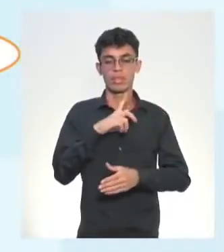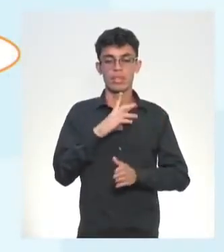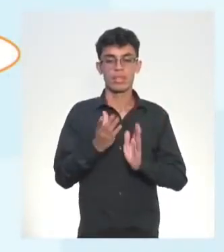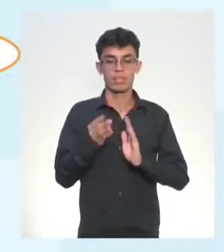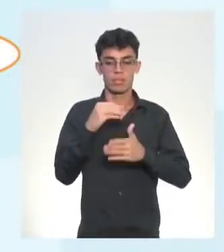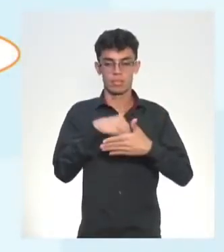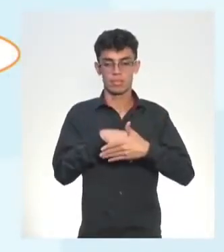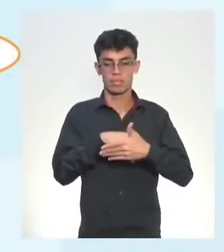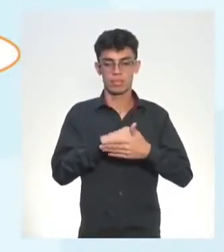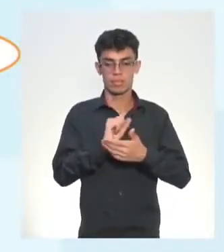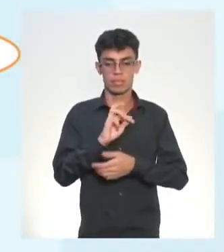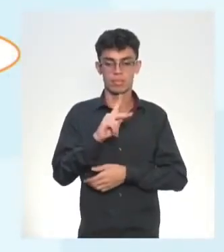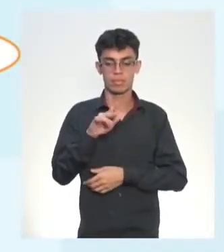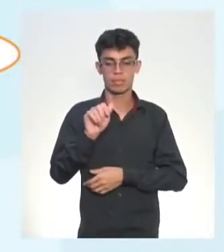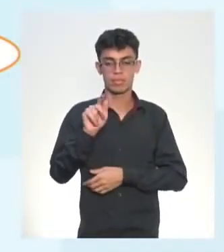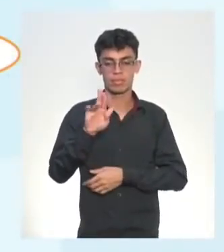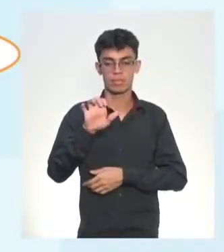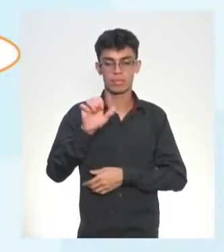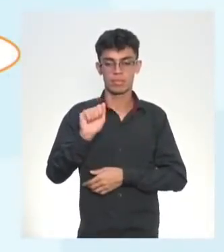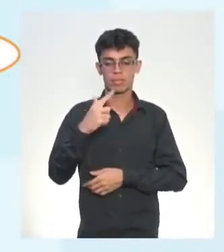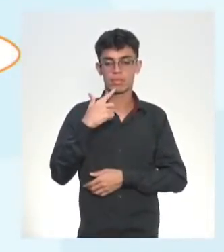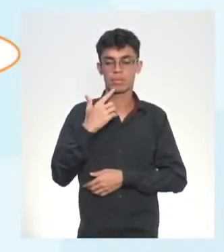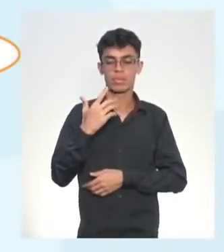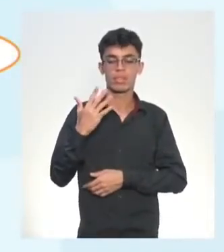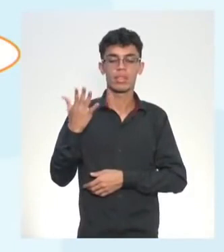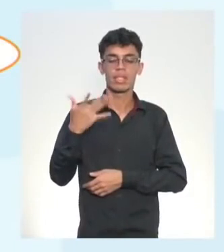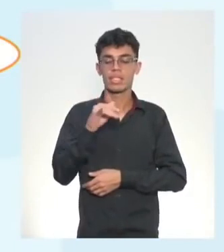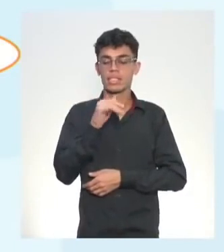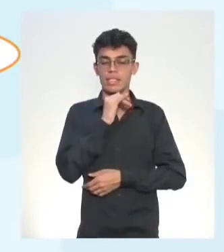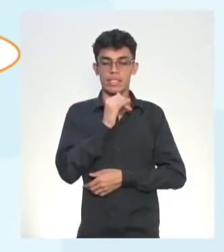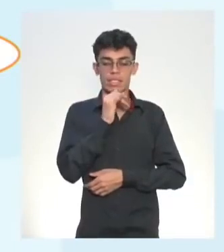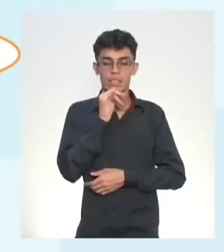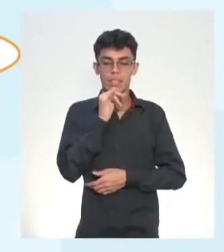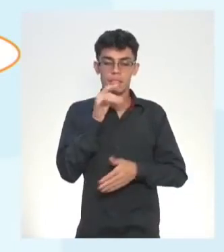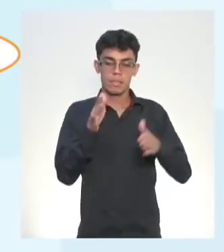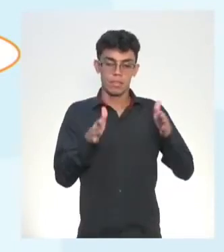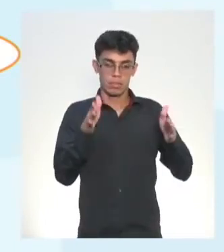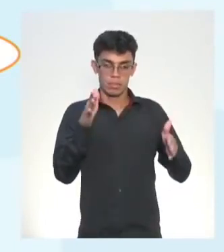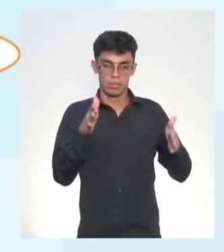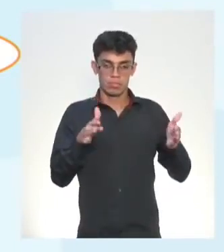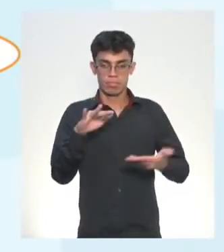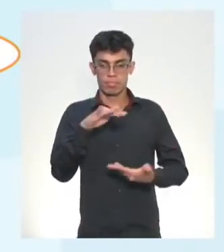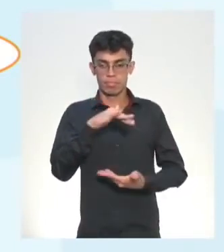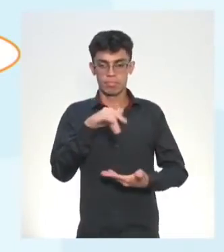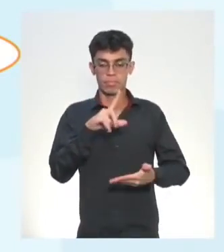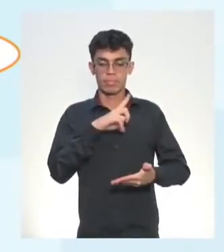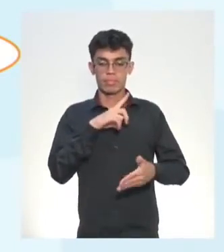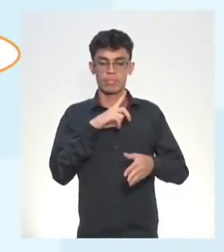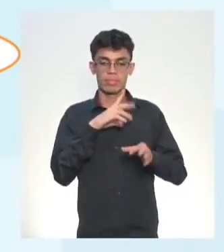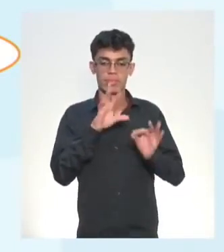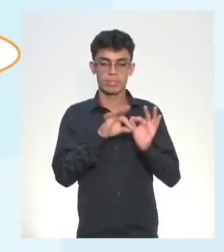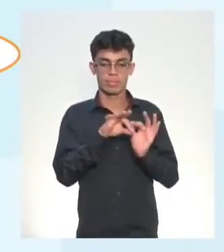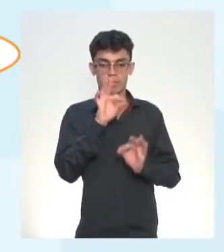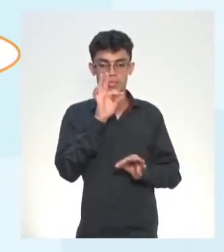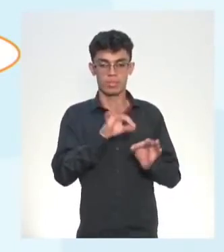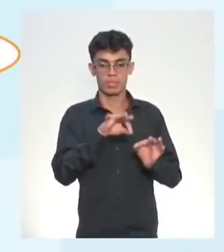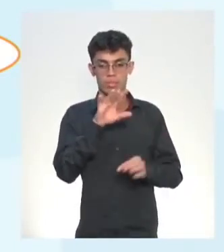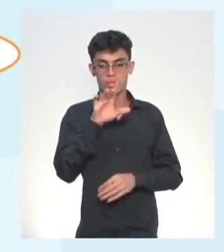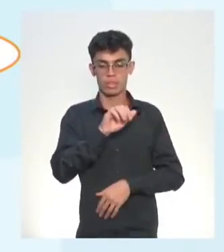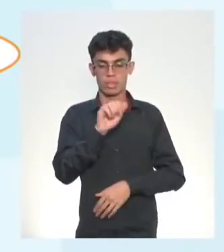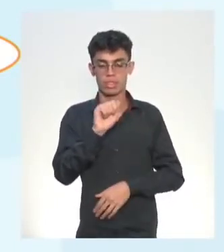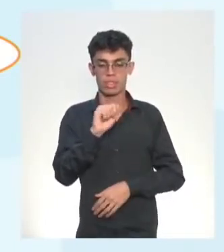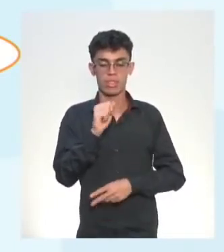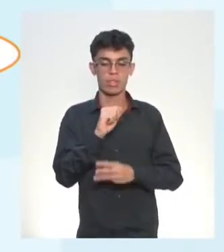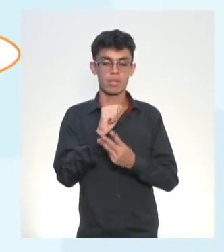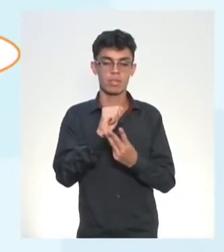da figura, beleza? Então, veja, vamos supor que esse retângulo aí tem o comprimento, que eu vou chamar de A igual a